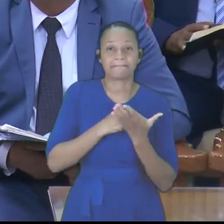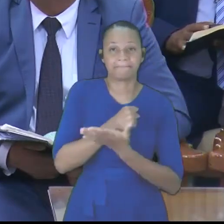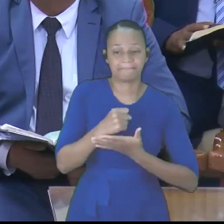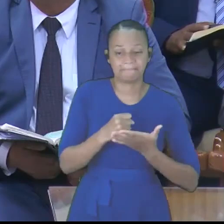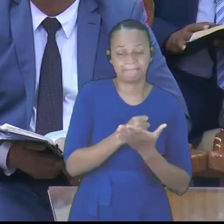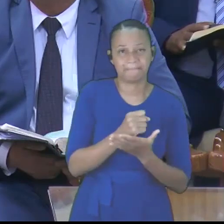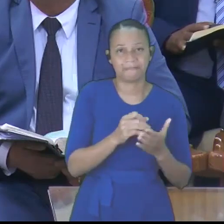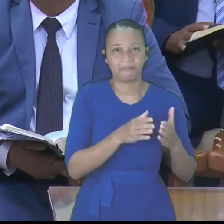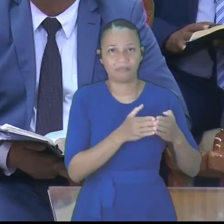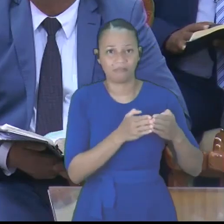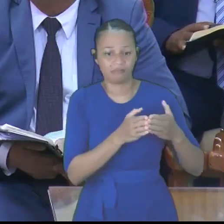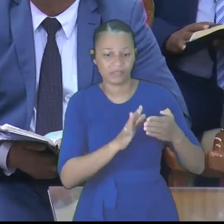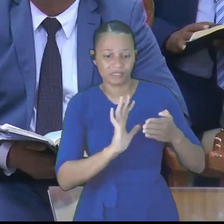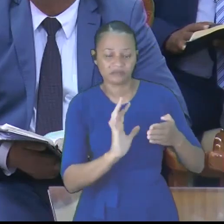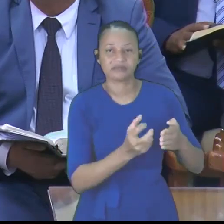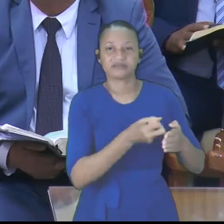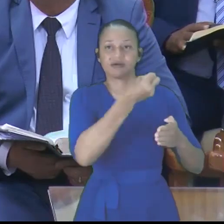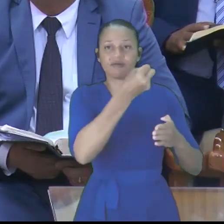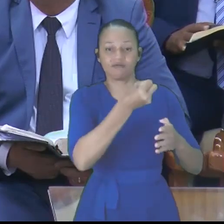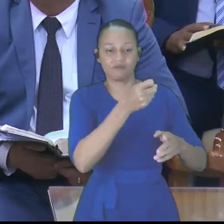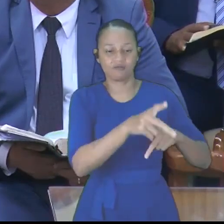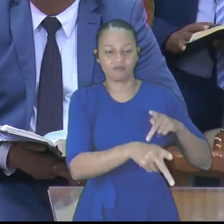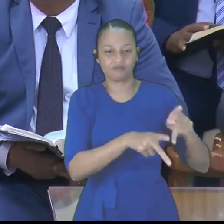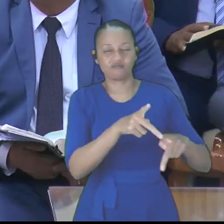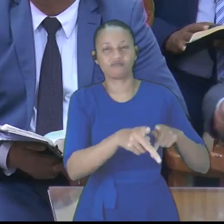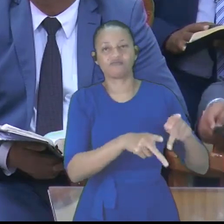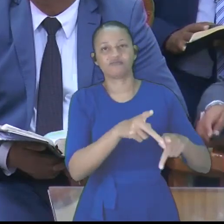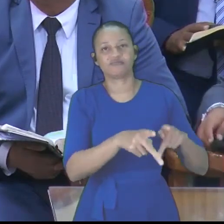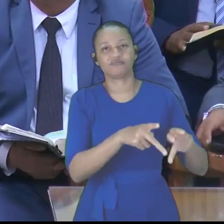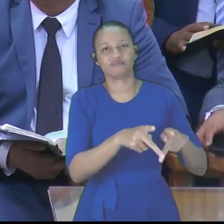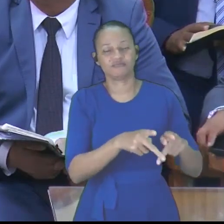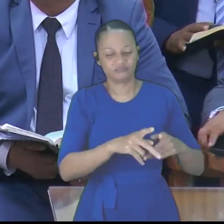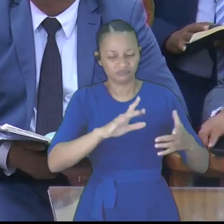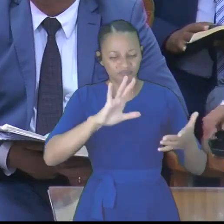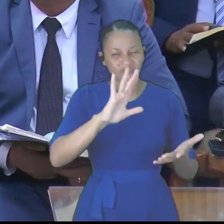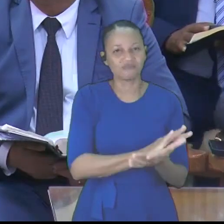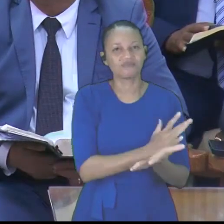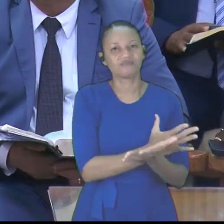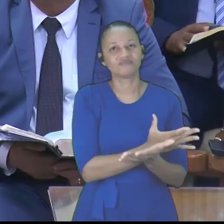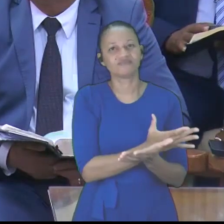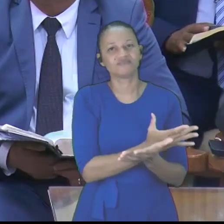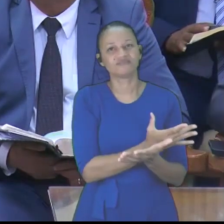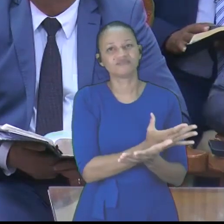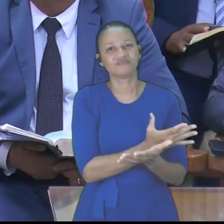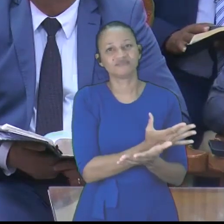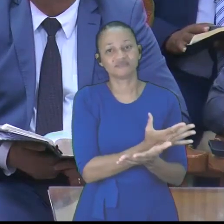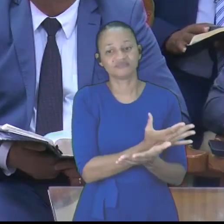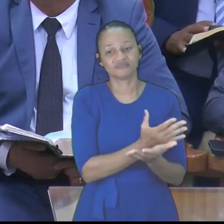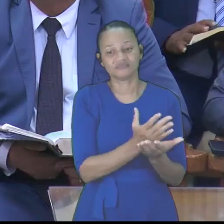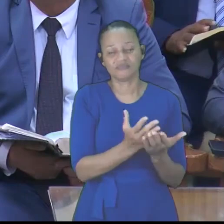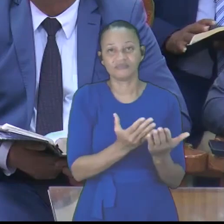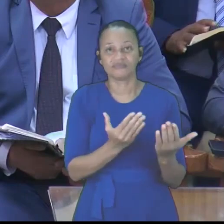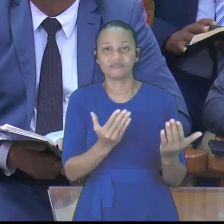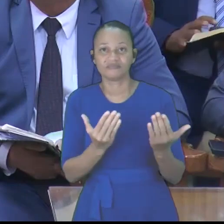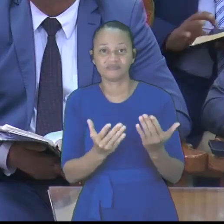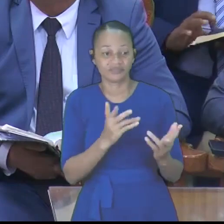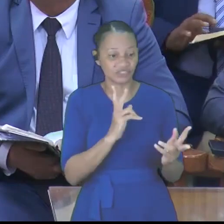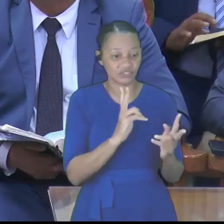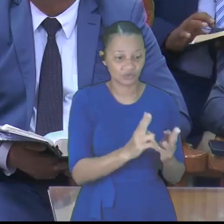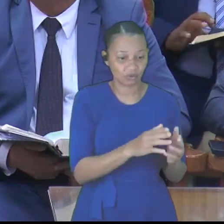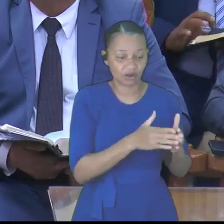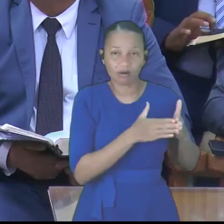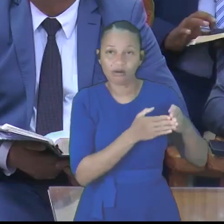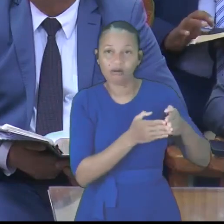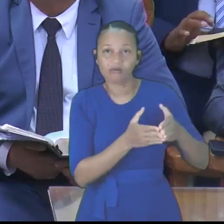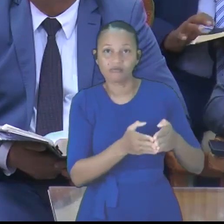arca salvou o povo de quê? Do dilúvio. Da destruição. E se você disser que assim como aquela